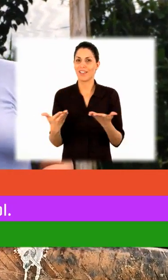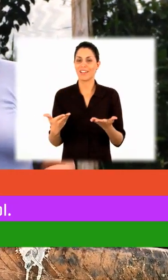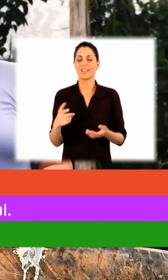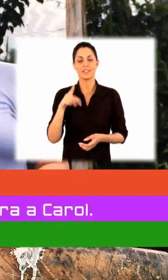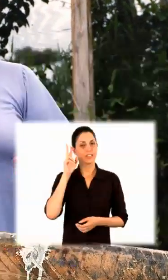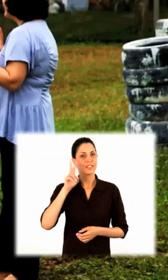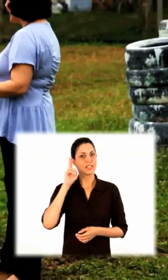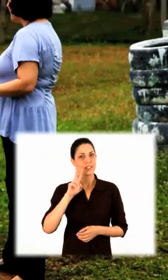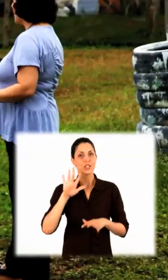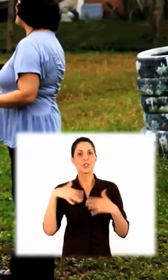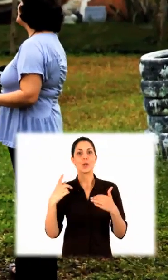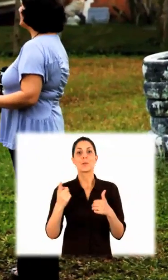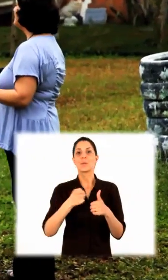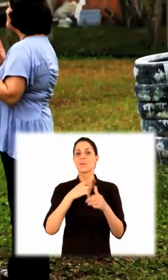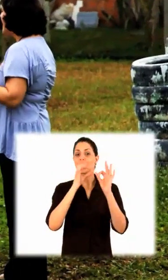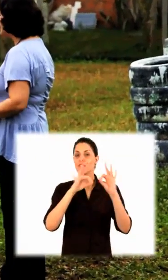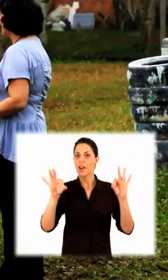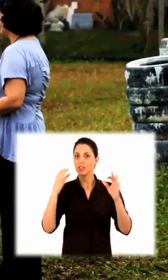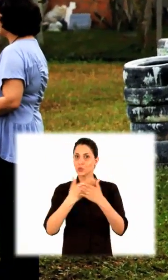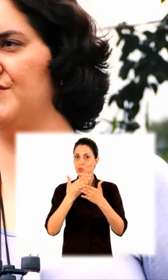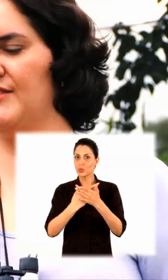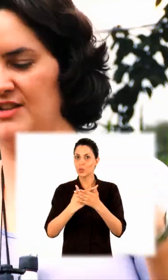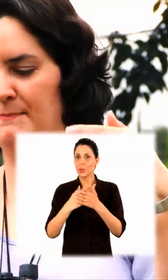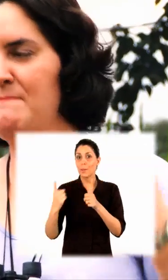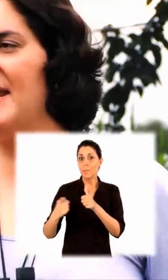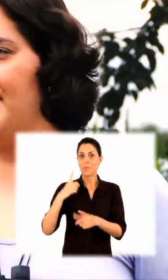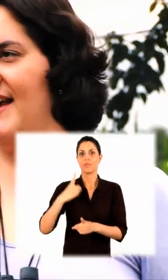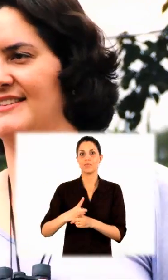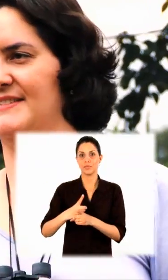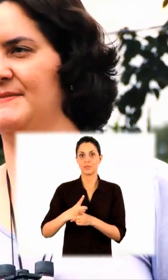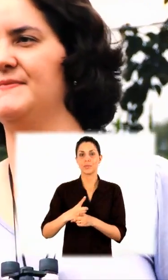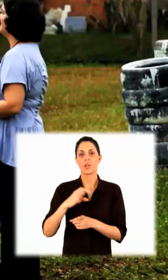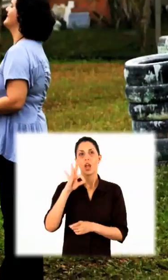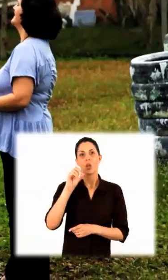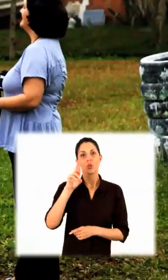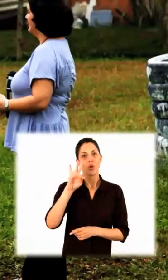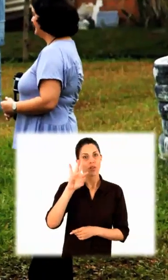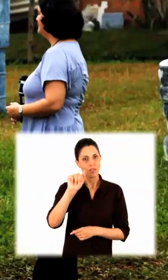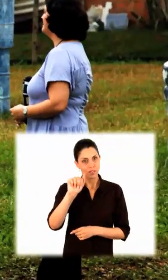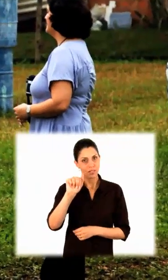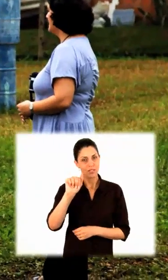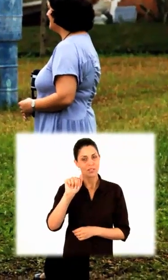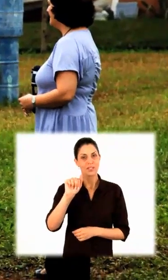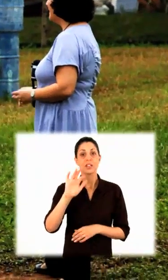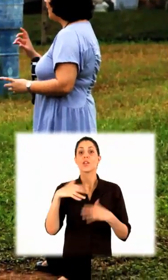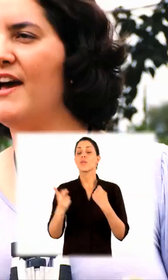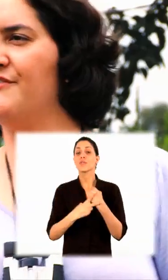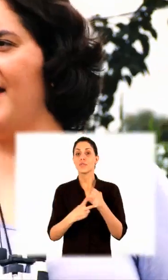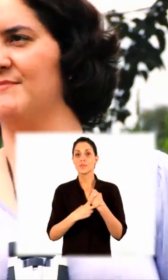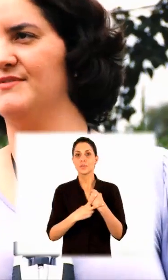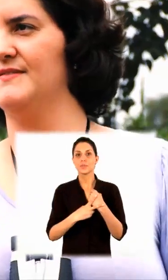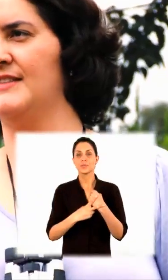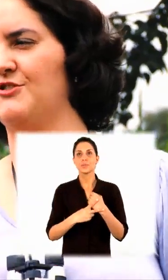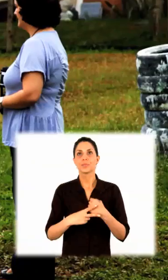agora eu tô em dúvida. Você se lembra quais foram as primeiras frases que a gente viu na nossa primeira parada? Sim, da torta, depois... E qual